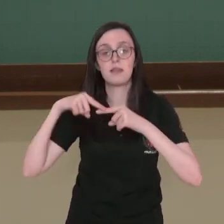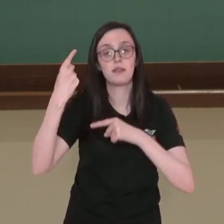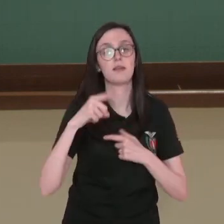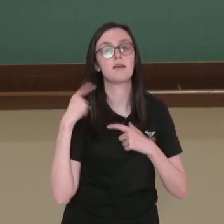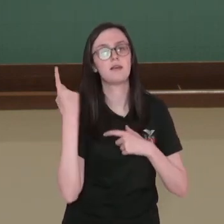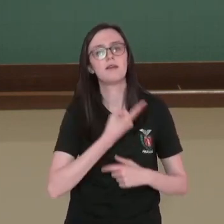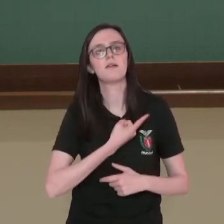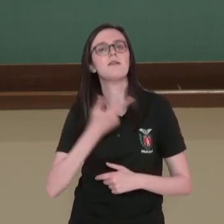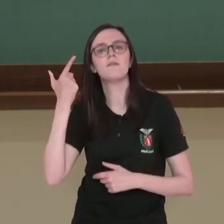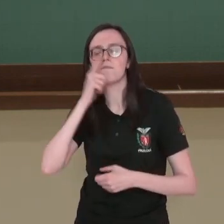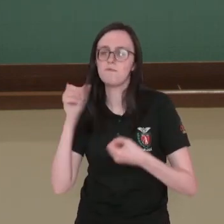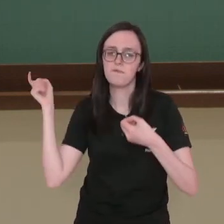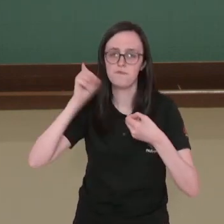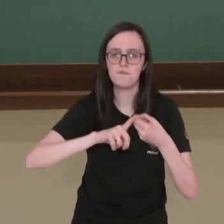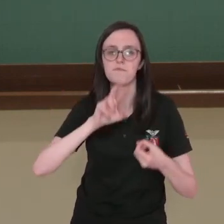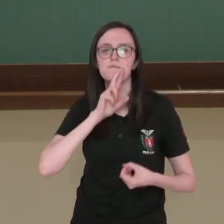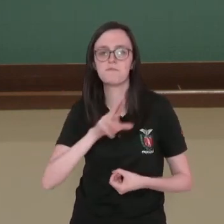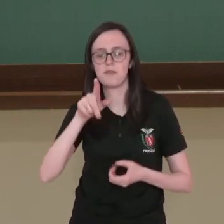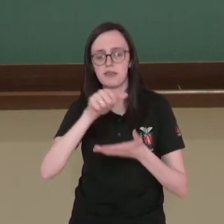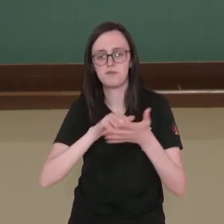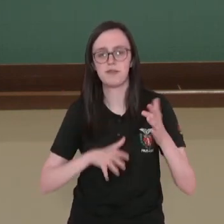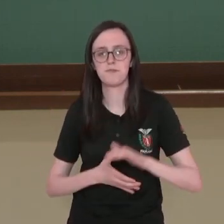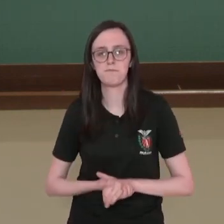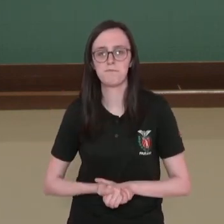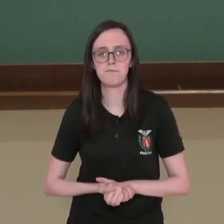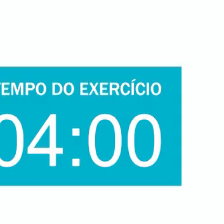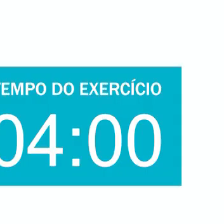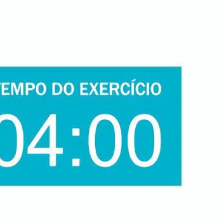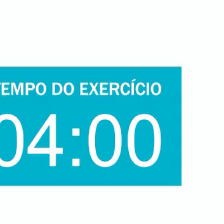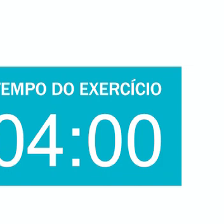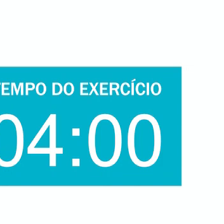nós vamos retornar com a solução dessa atividade.